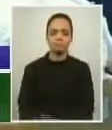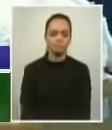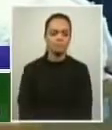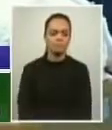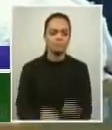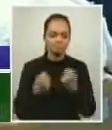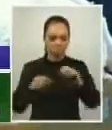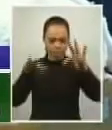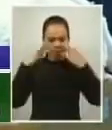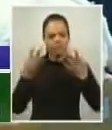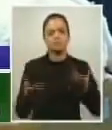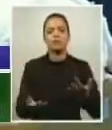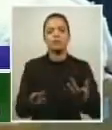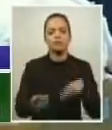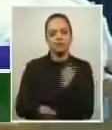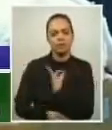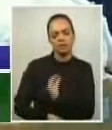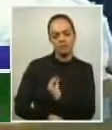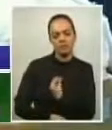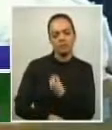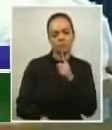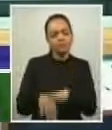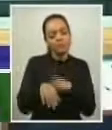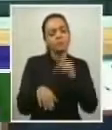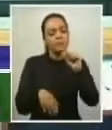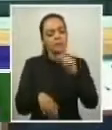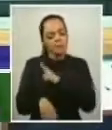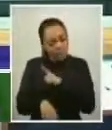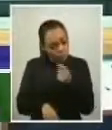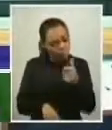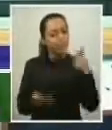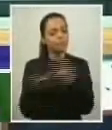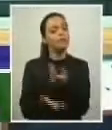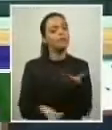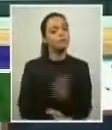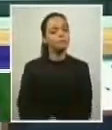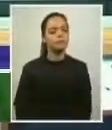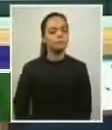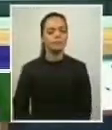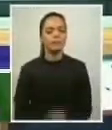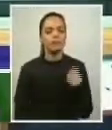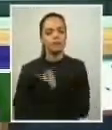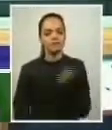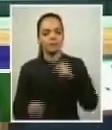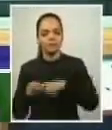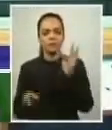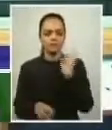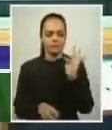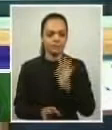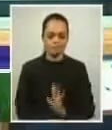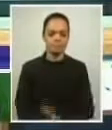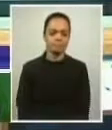preciso prestar atenção nós vivemos tempos em que isso está posto a vamos voltar à França deixar o Bispo a